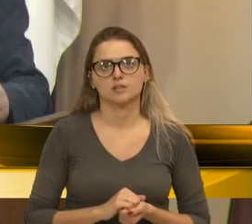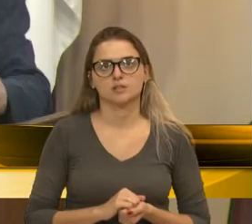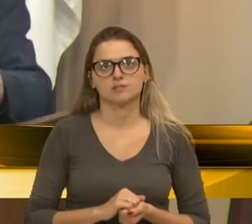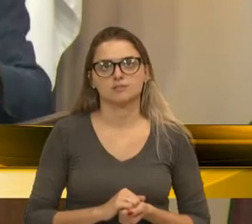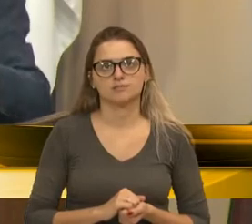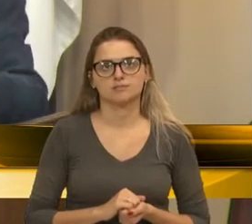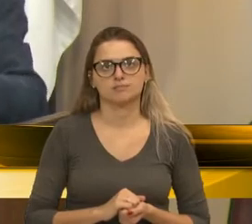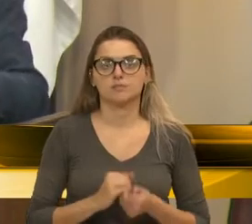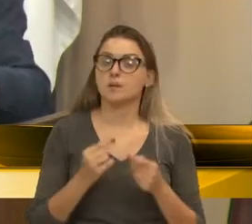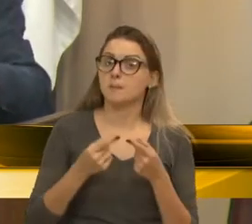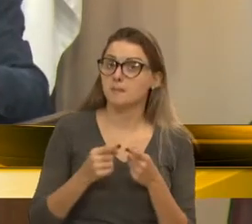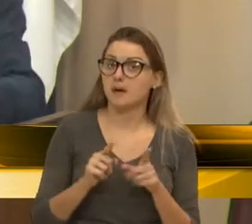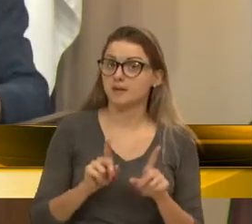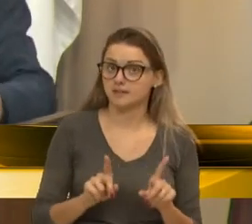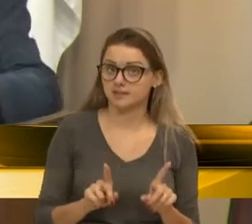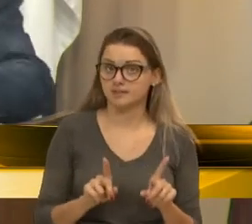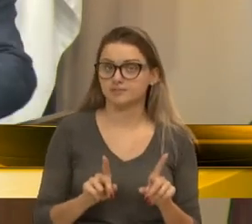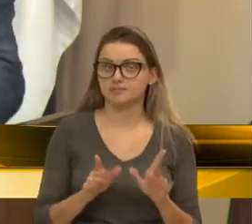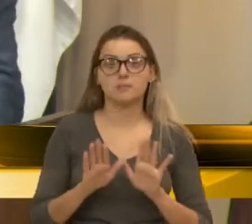Mas só que,